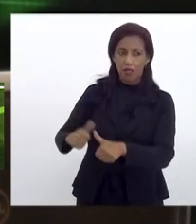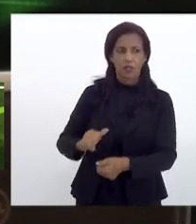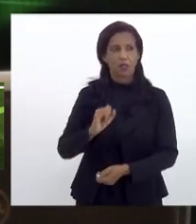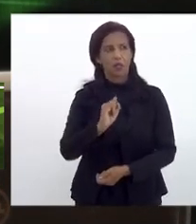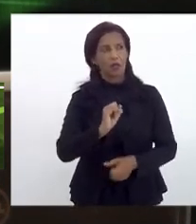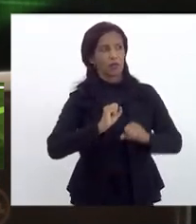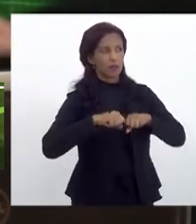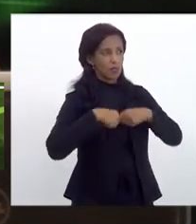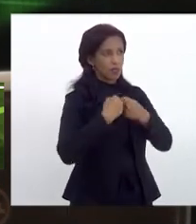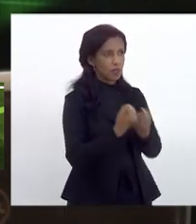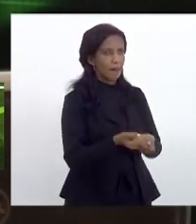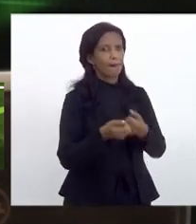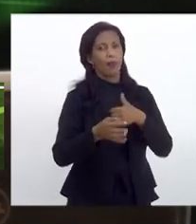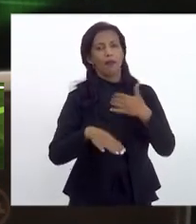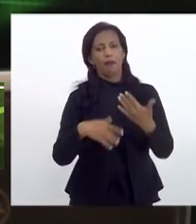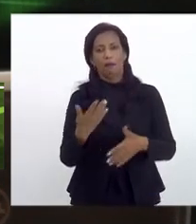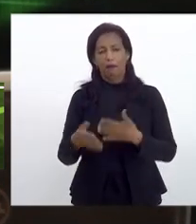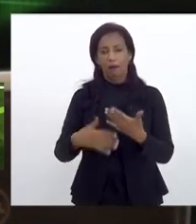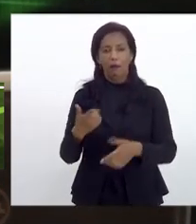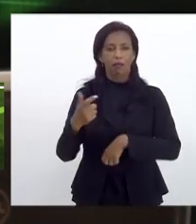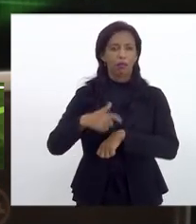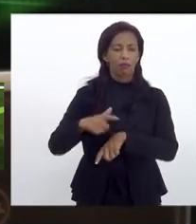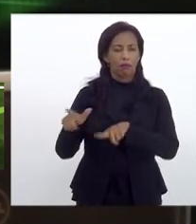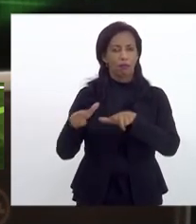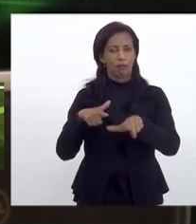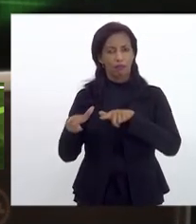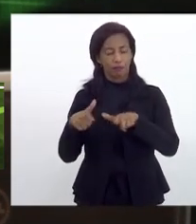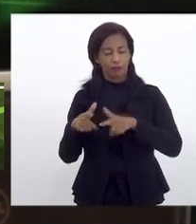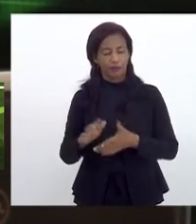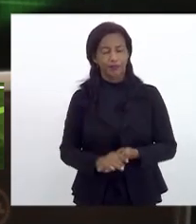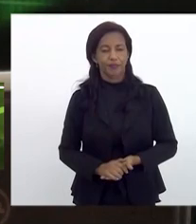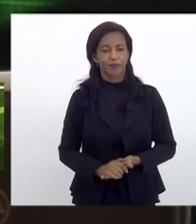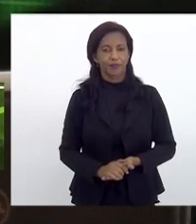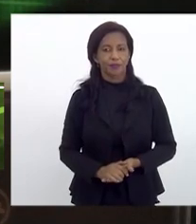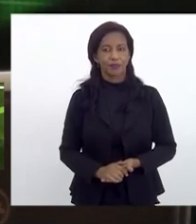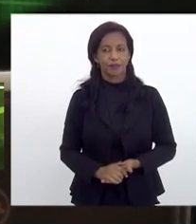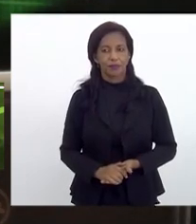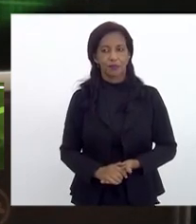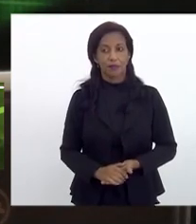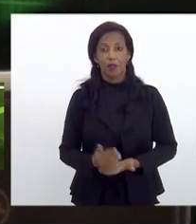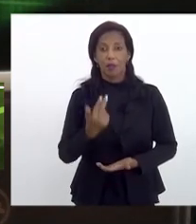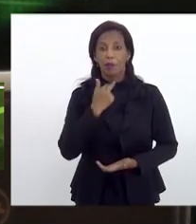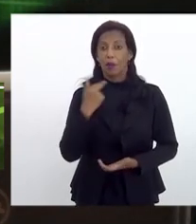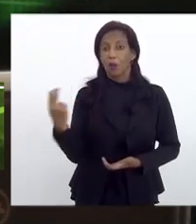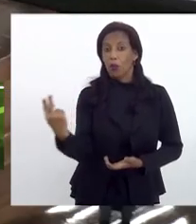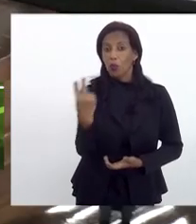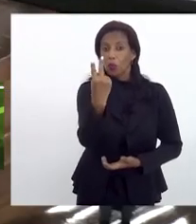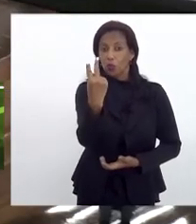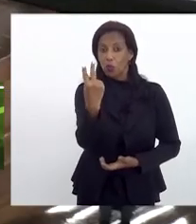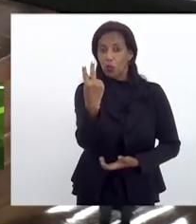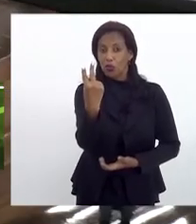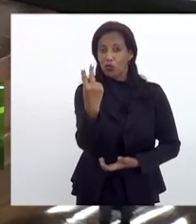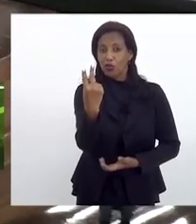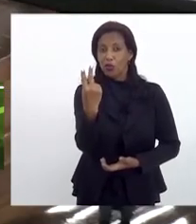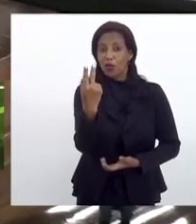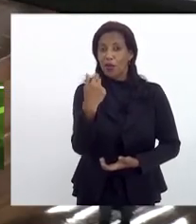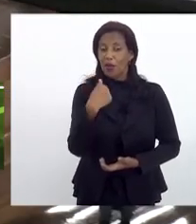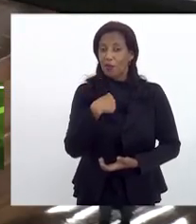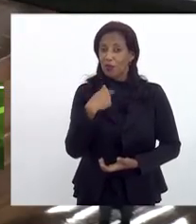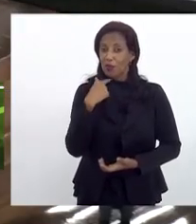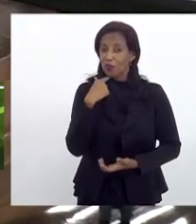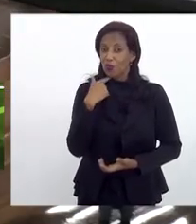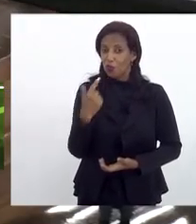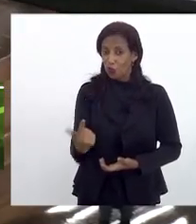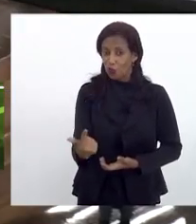ser desempenho Se vai ser tempo de serviço O meu receio Mas não pode ter duas questões A gente cria um texto desse Aí